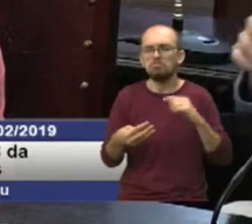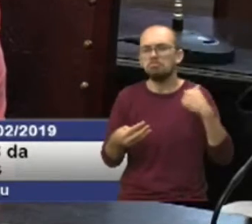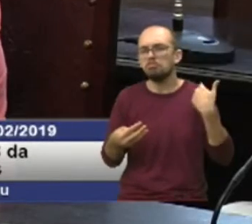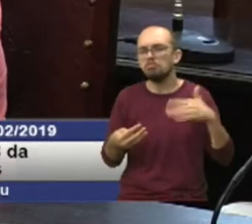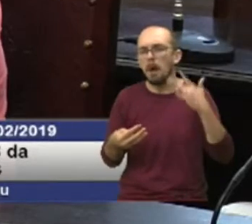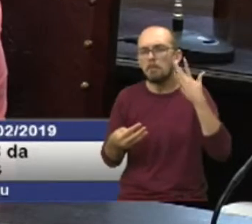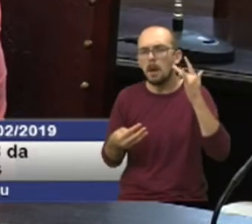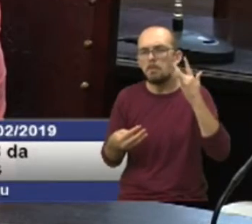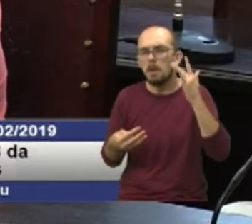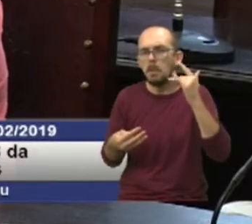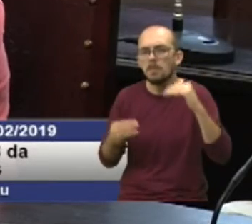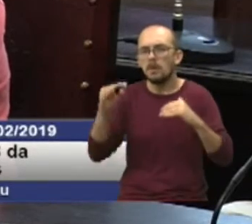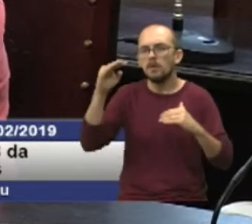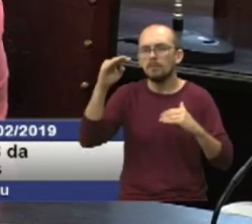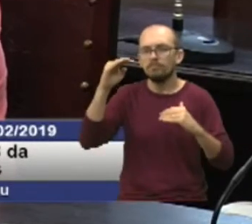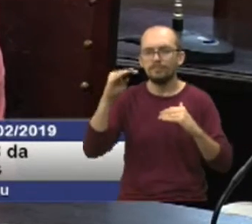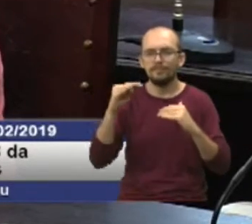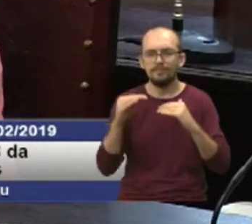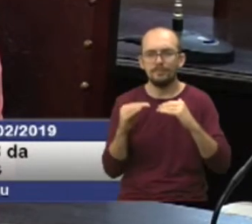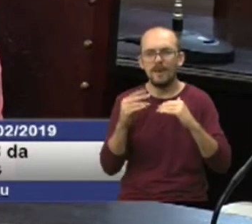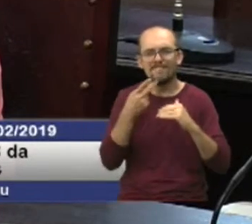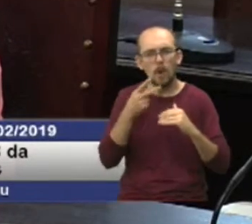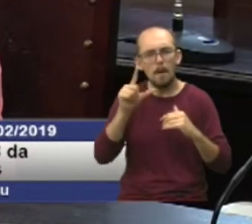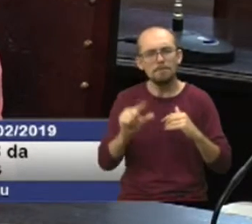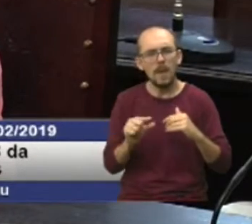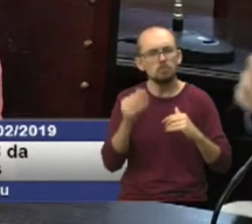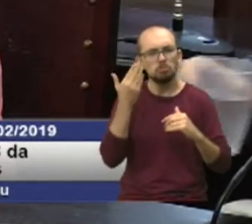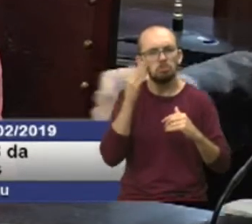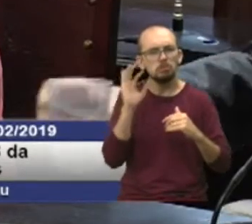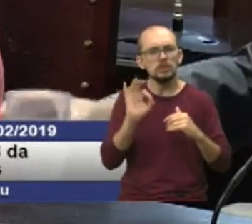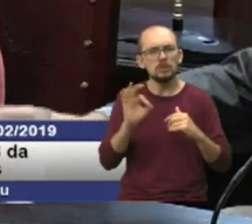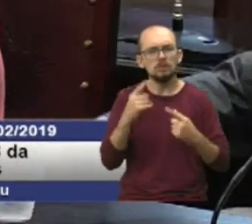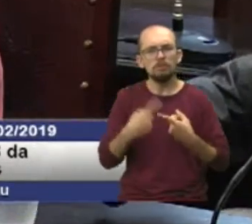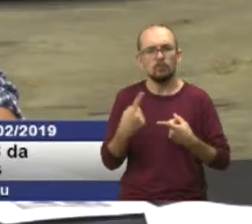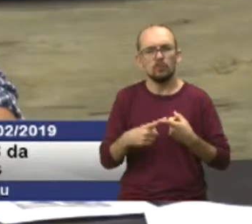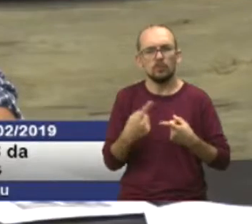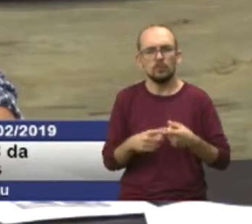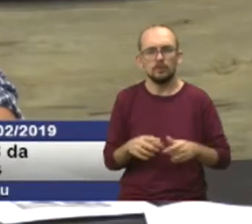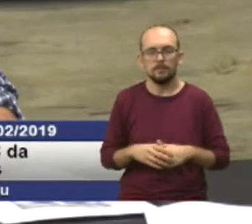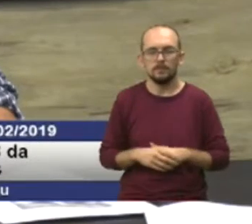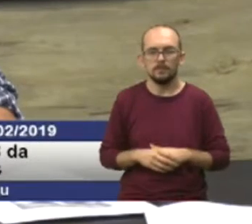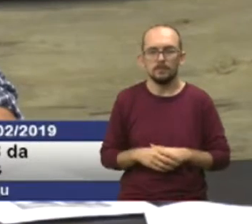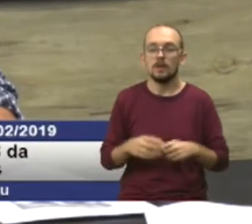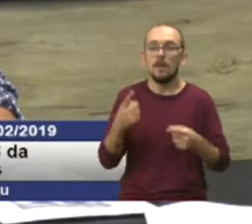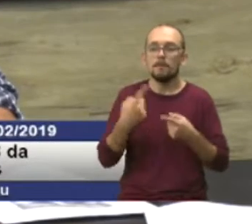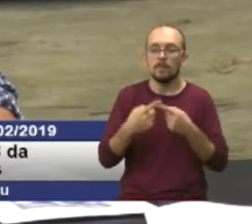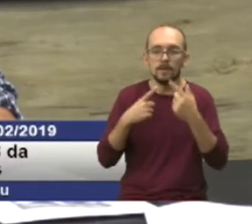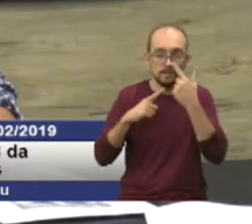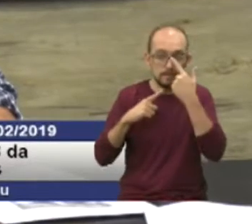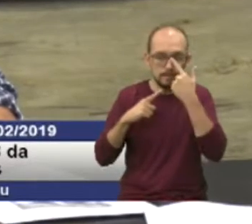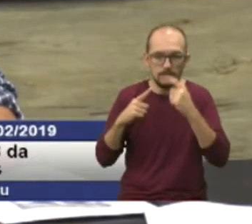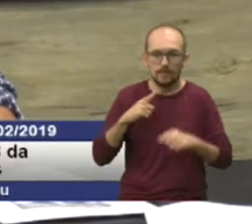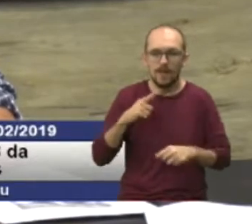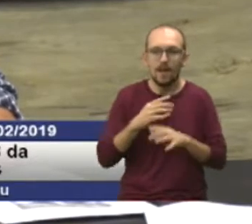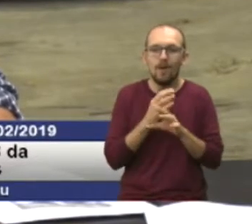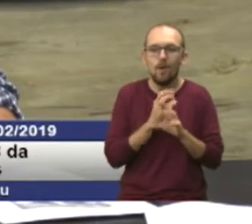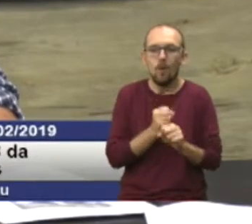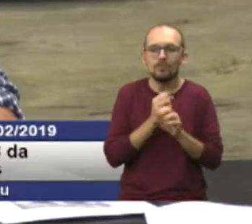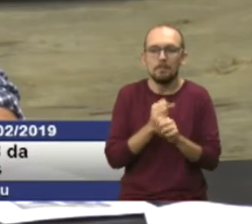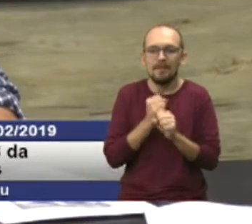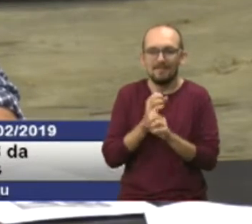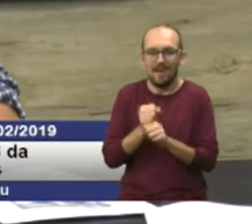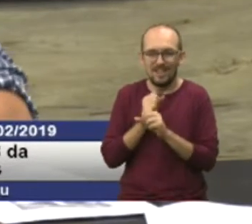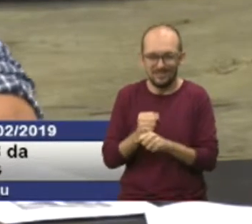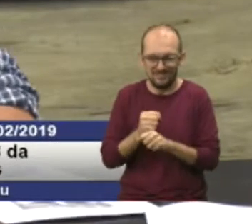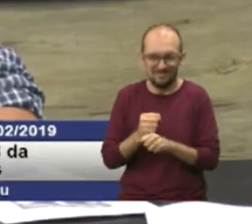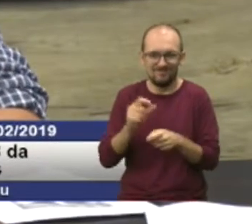fevereiro, foi corrigido que não era aquilo, era menos, não entendi aquilo. É que assim, nós temos os ajustes contábeis para ser feito.